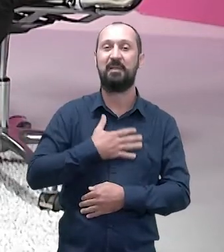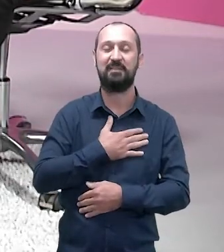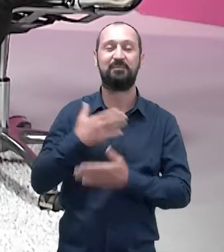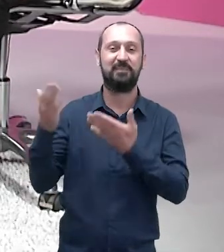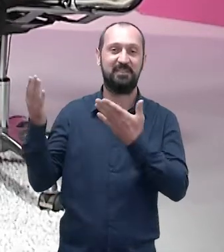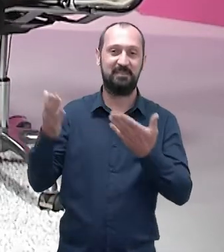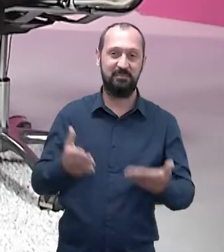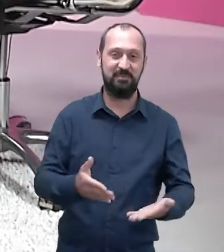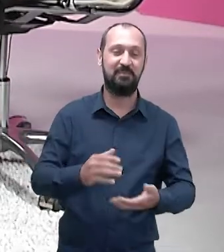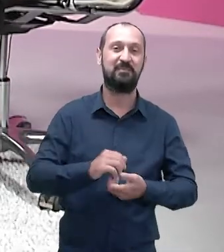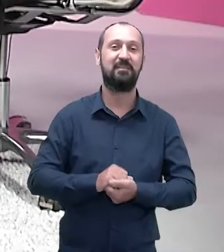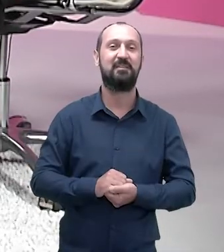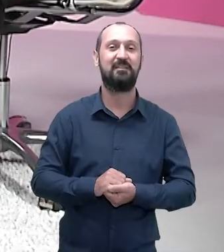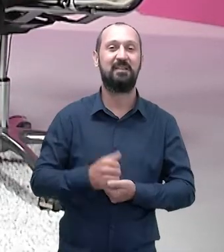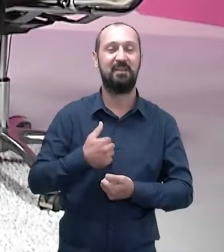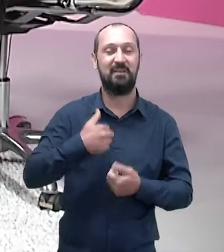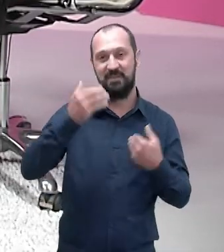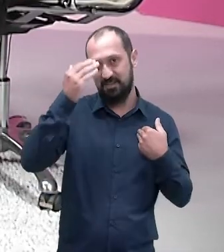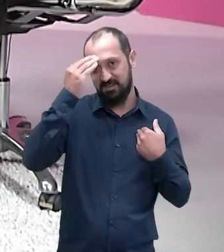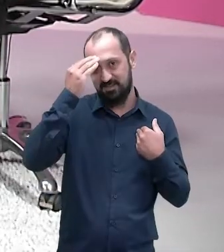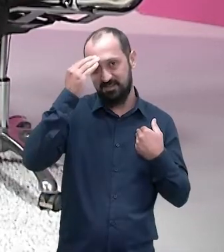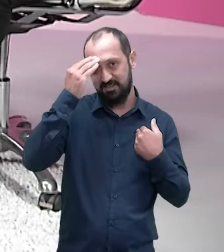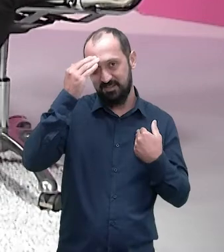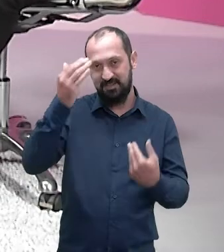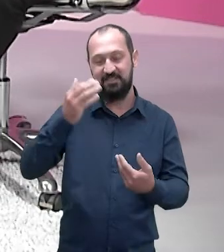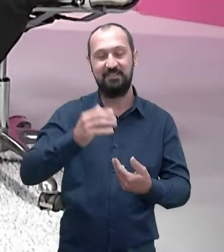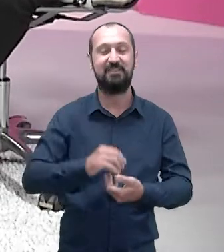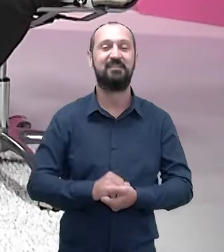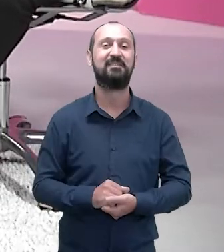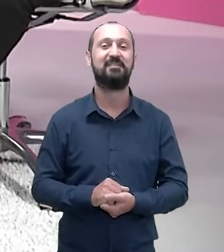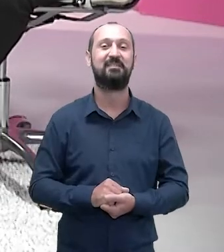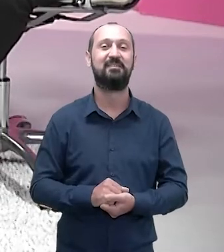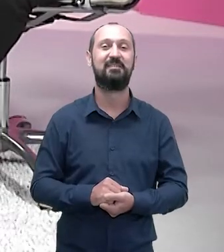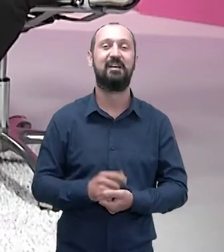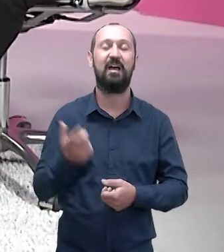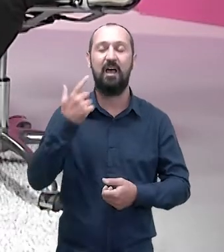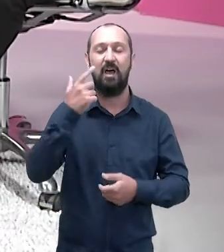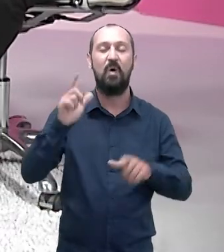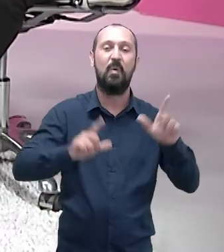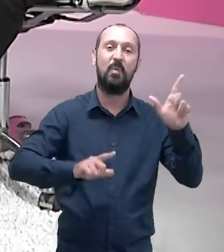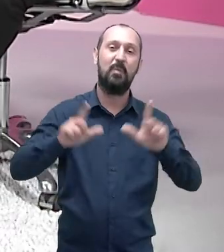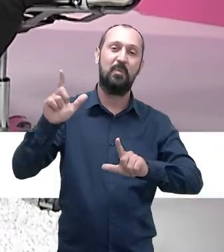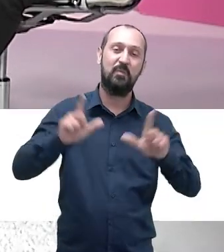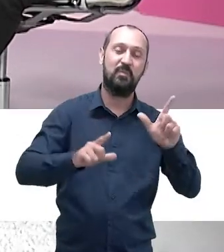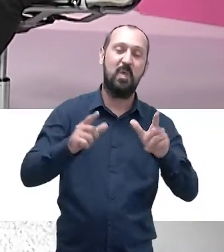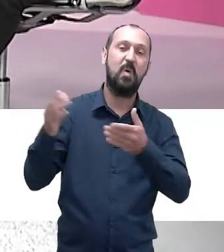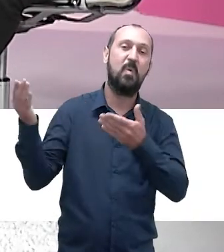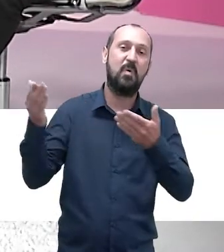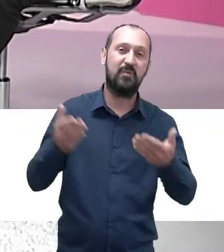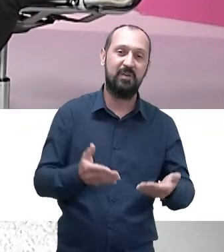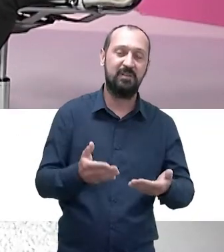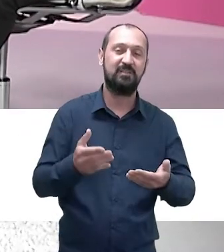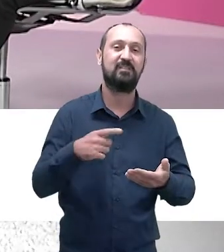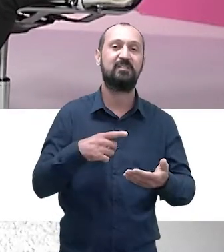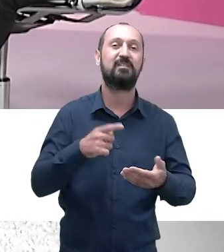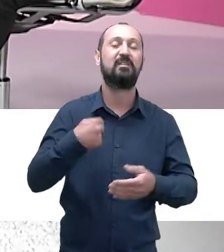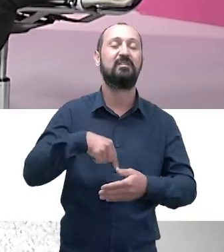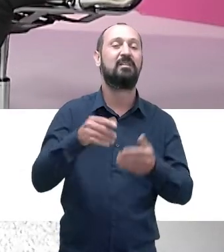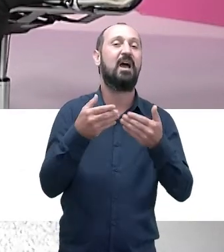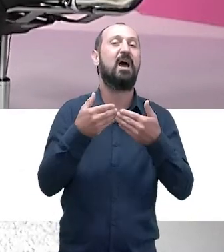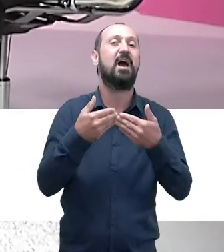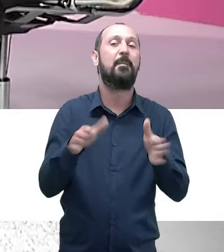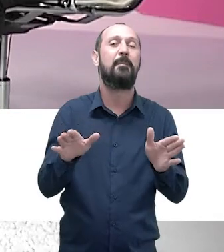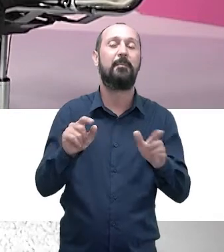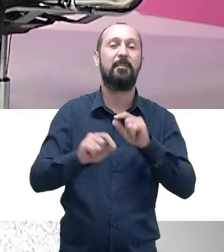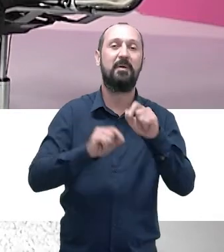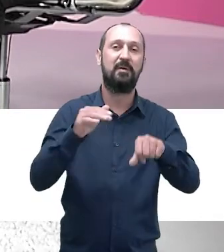prazer imenso recebê-lo. Eu agradeço, né, ao programa, agradeço o convite e estamos